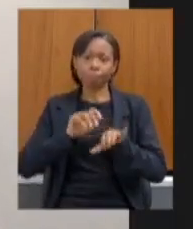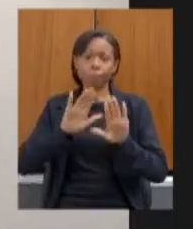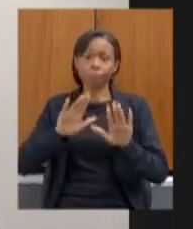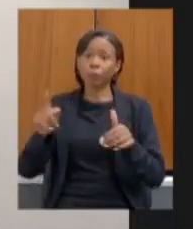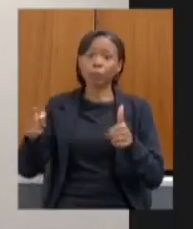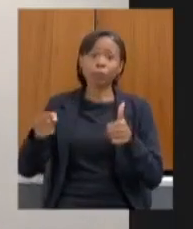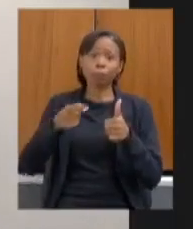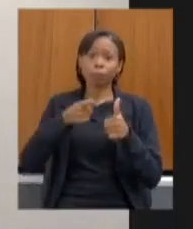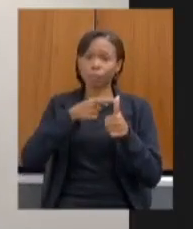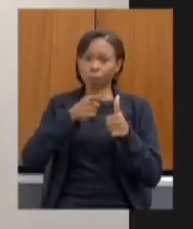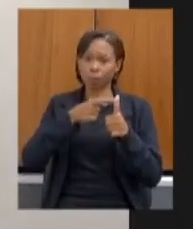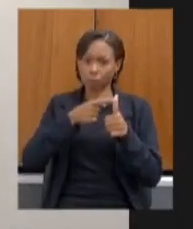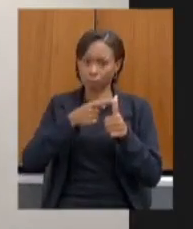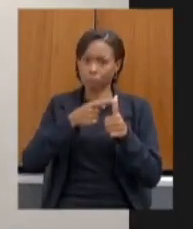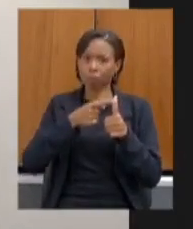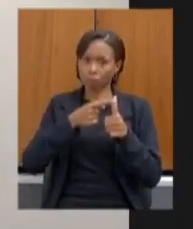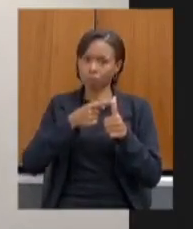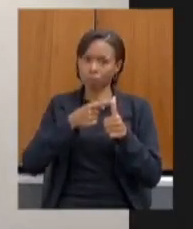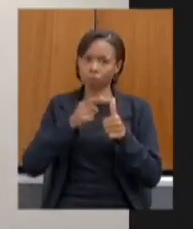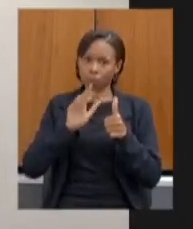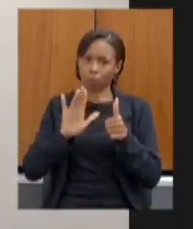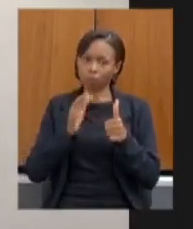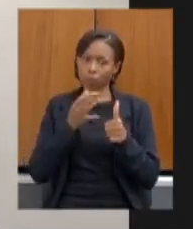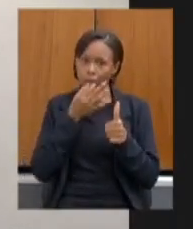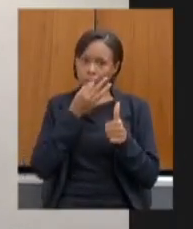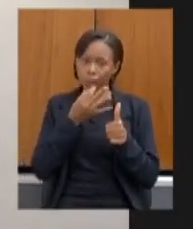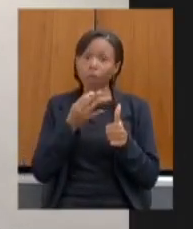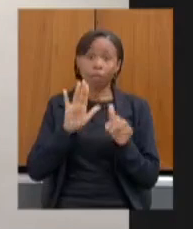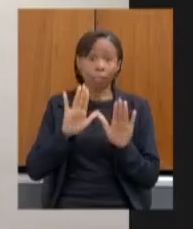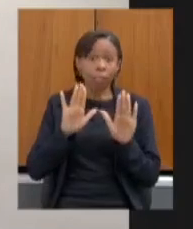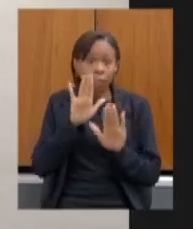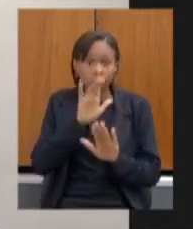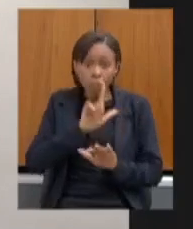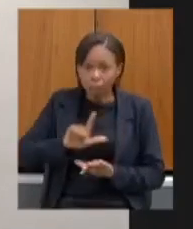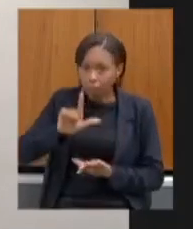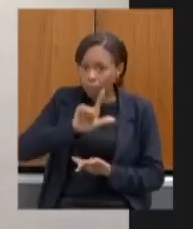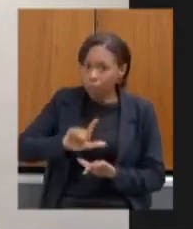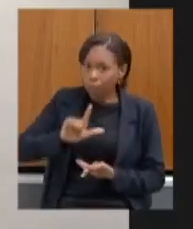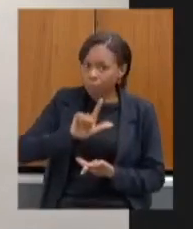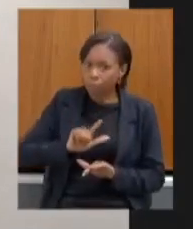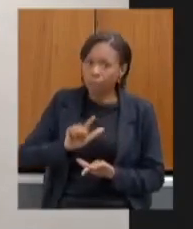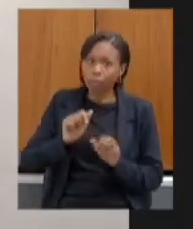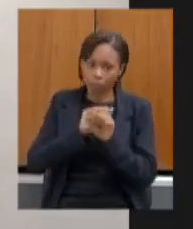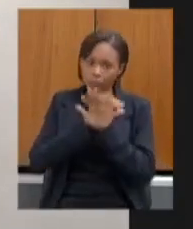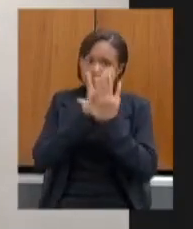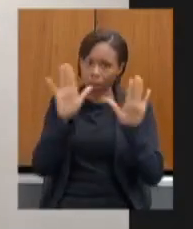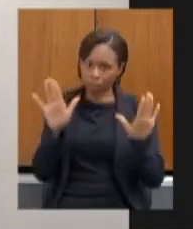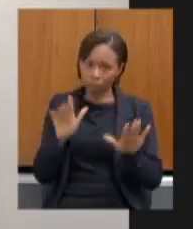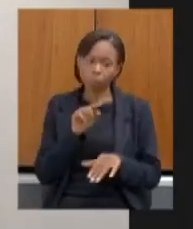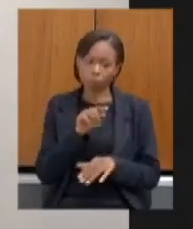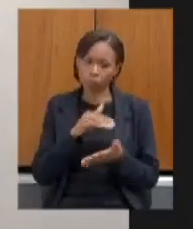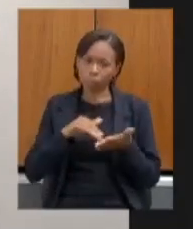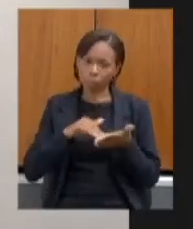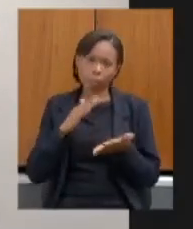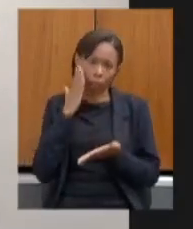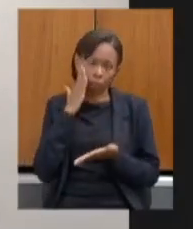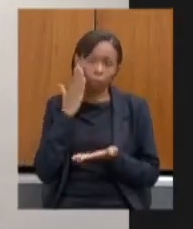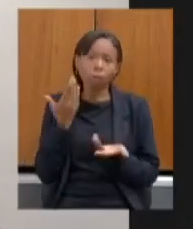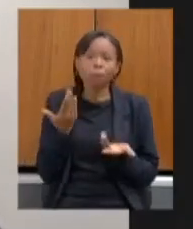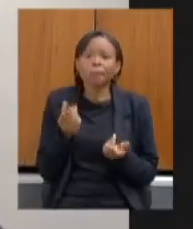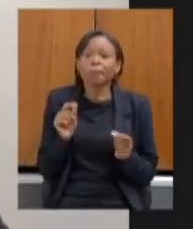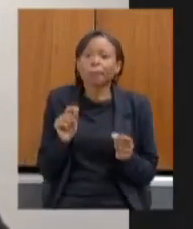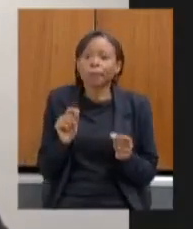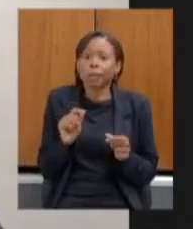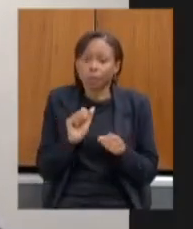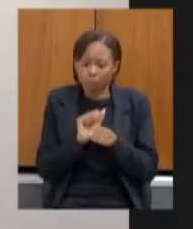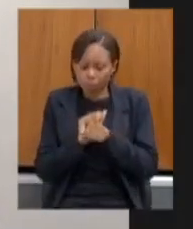observação e fica claro, acredito que também lógico para o próprio secretário, é que a pandemia